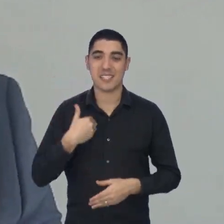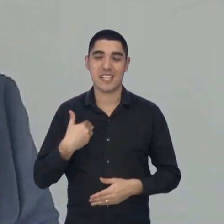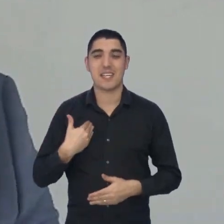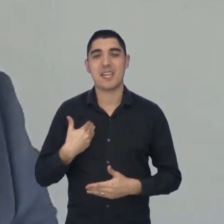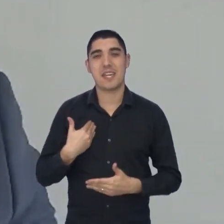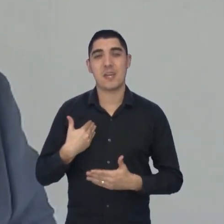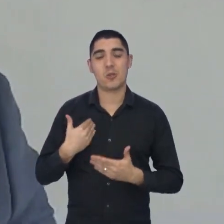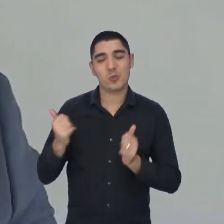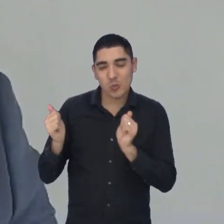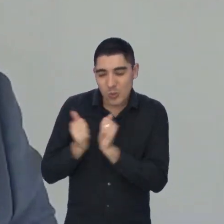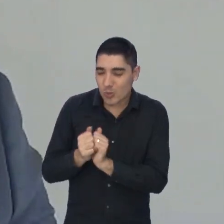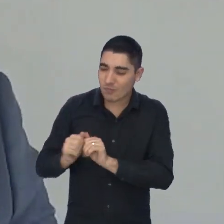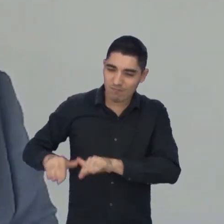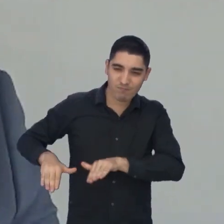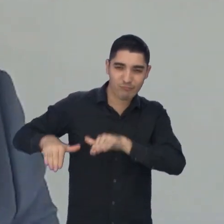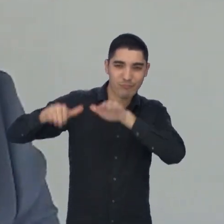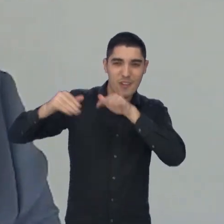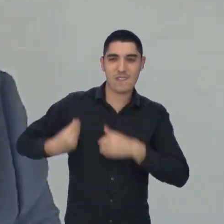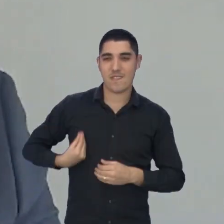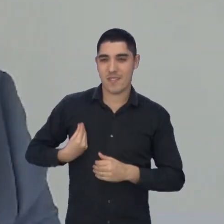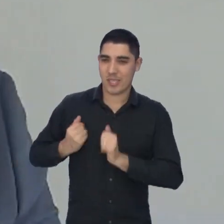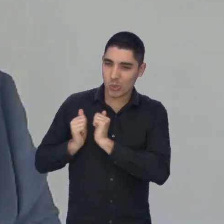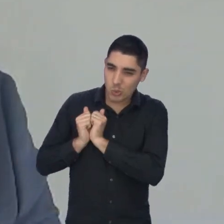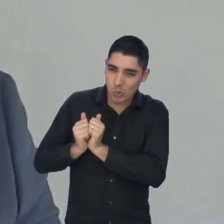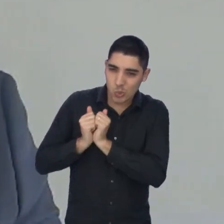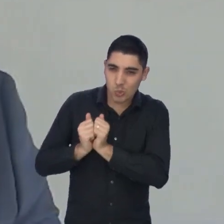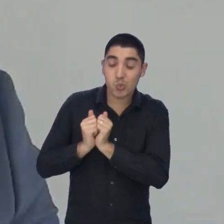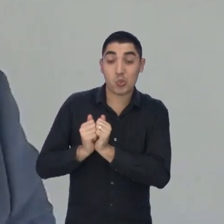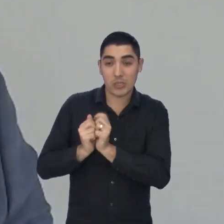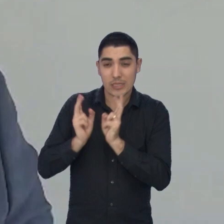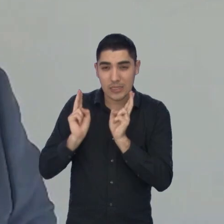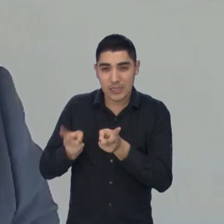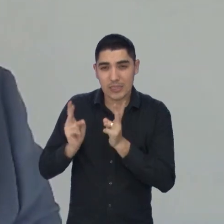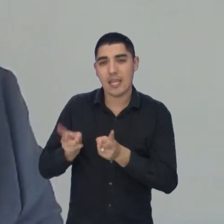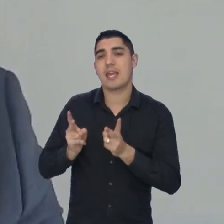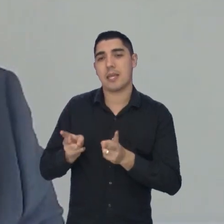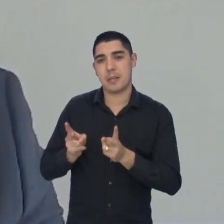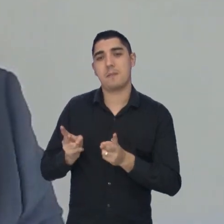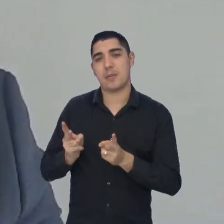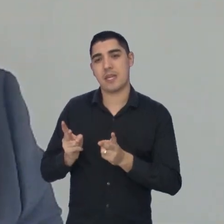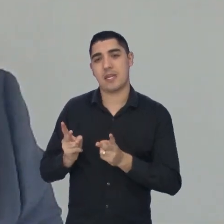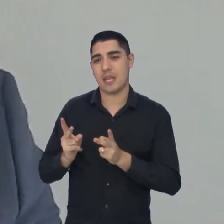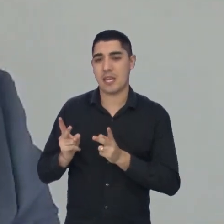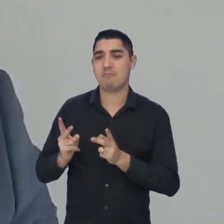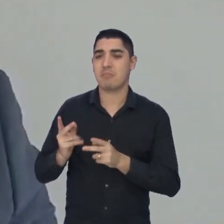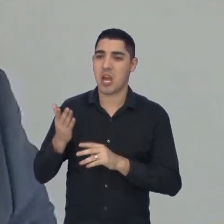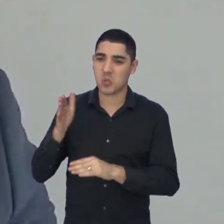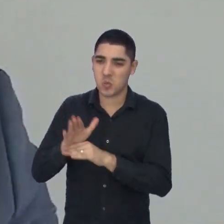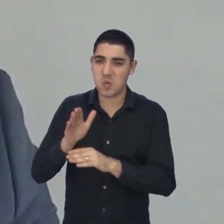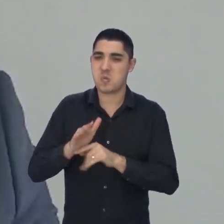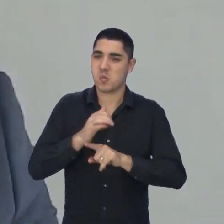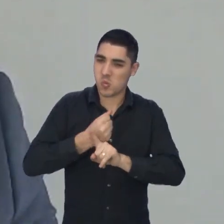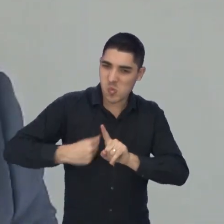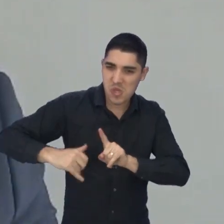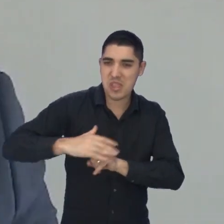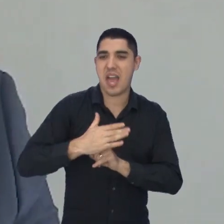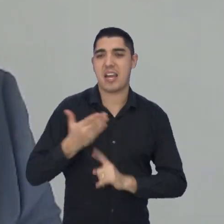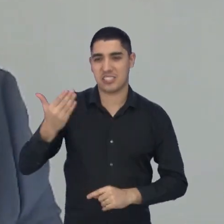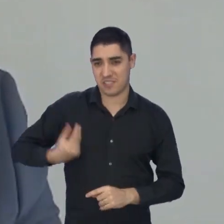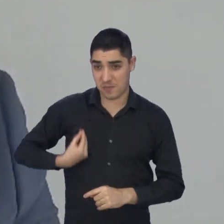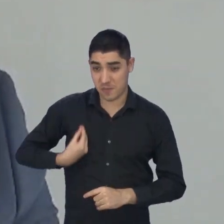ter convivido todo esse tempo e compartilhar tanto na vida social, na